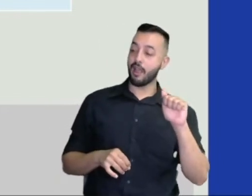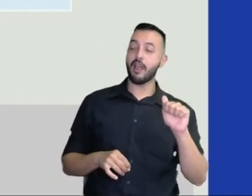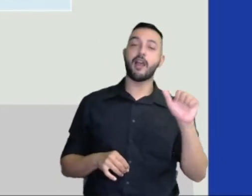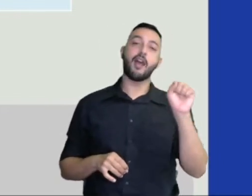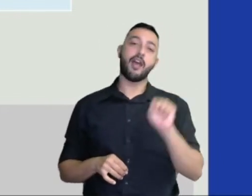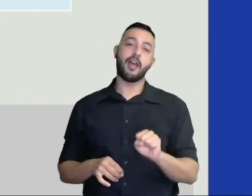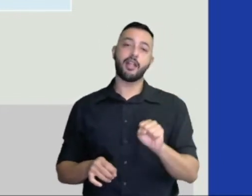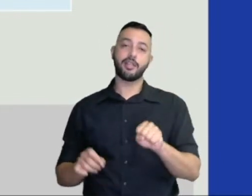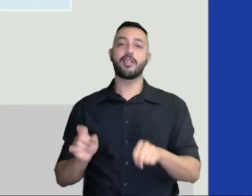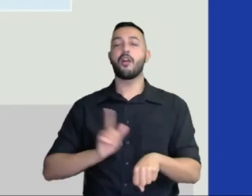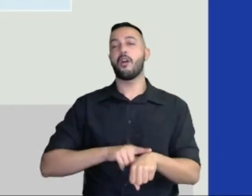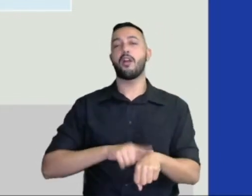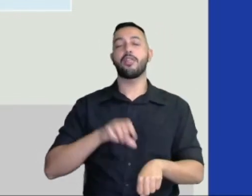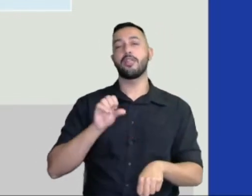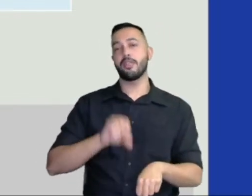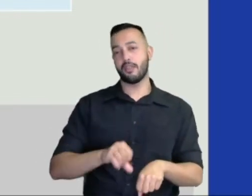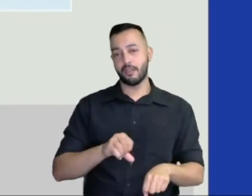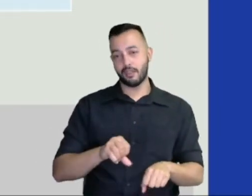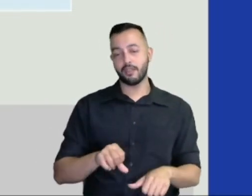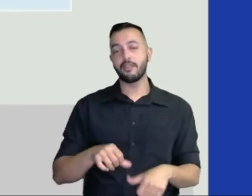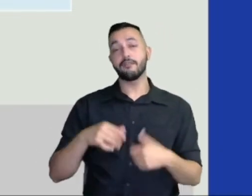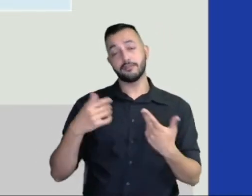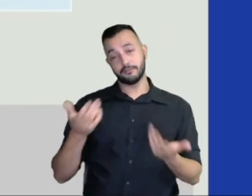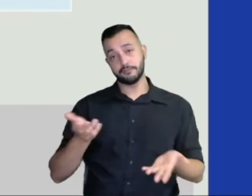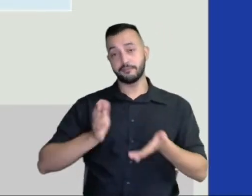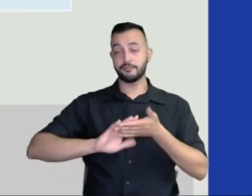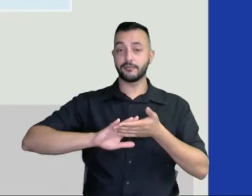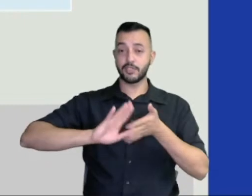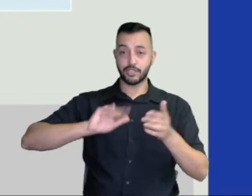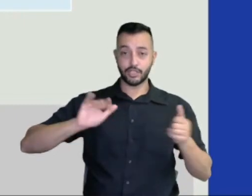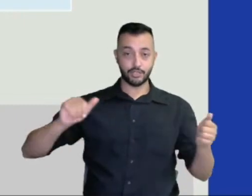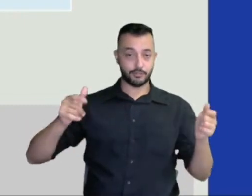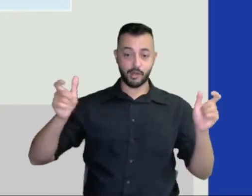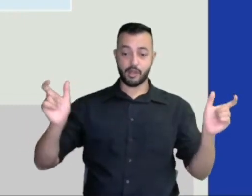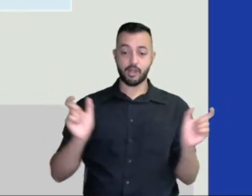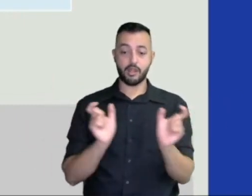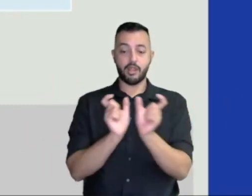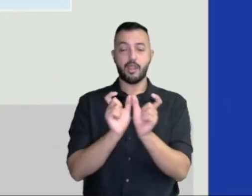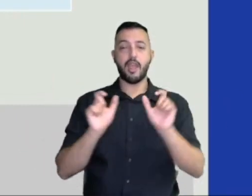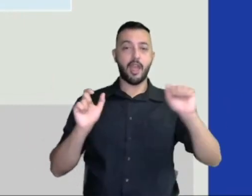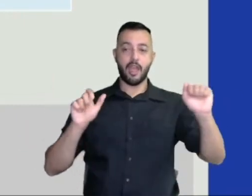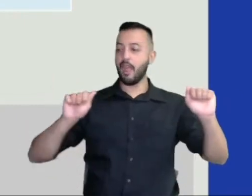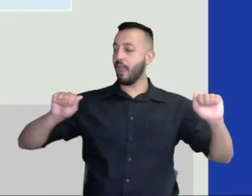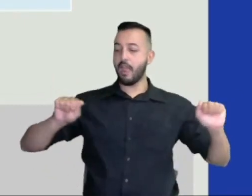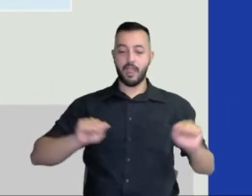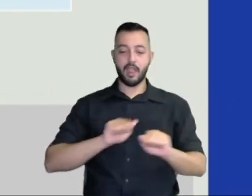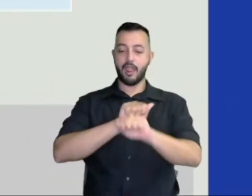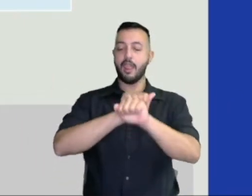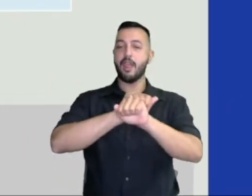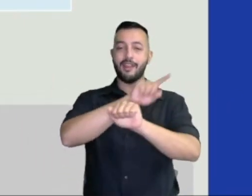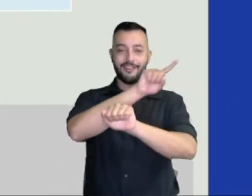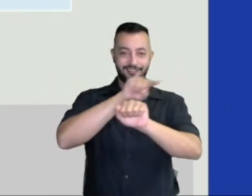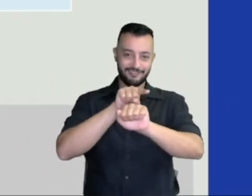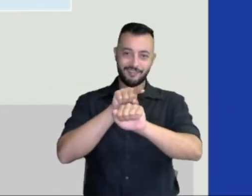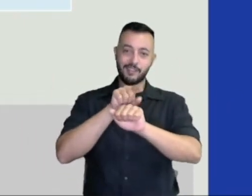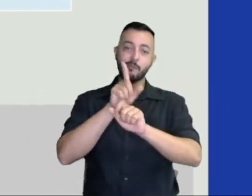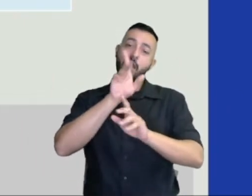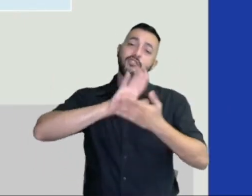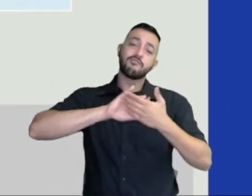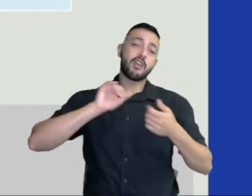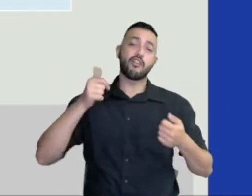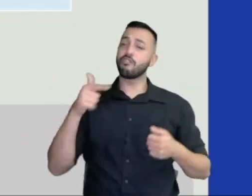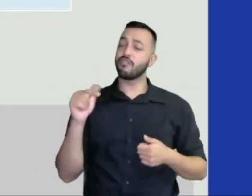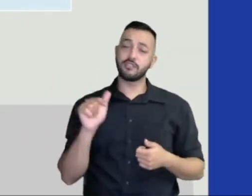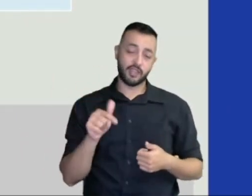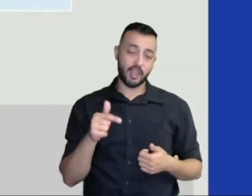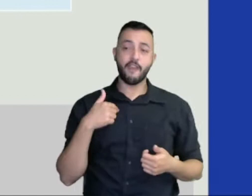9 horas. Em espanhol, como a gente não tem essa junção, aí fica voy trabajar a,